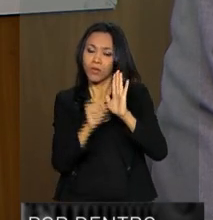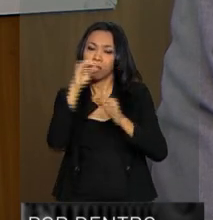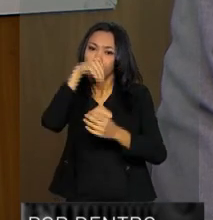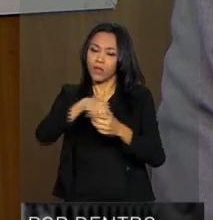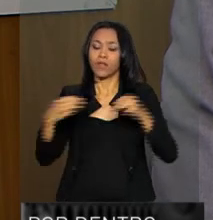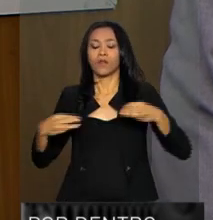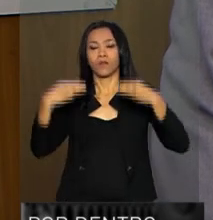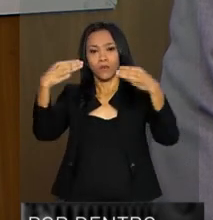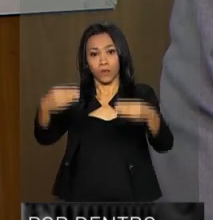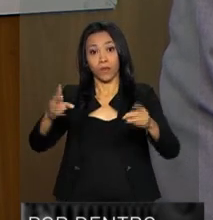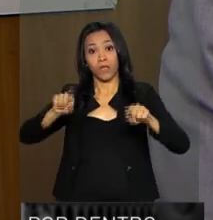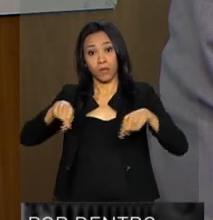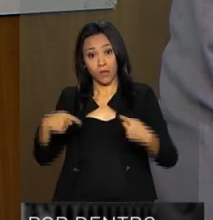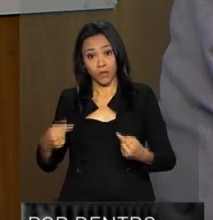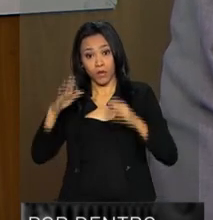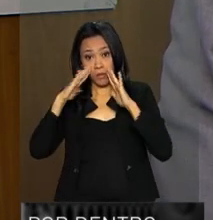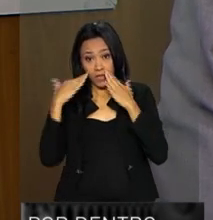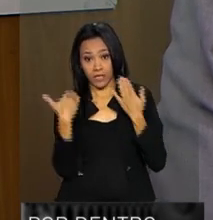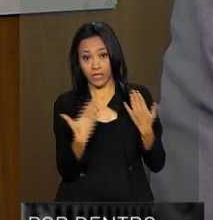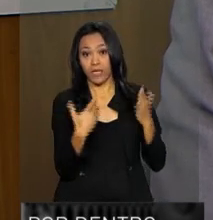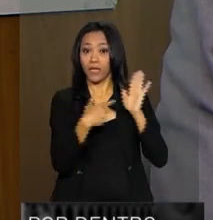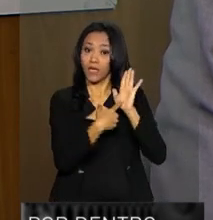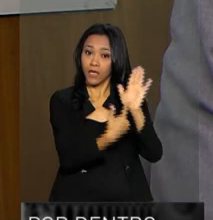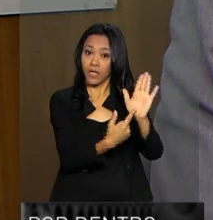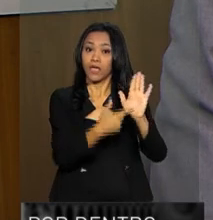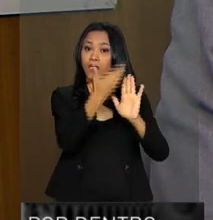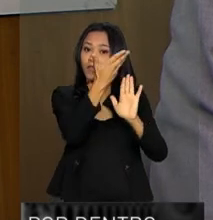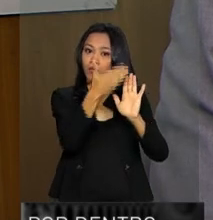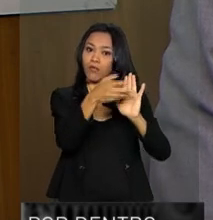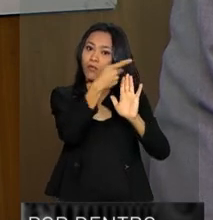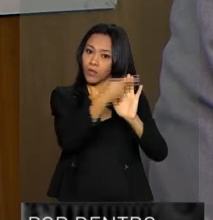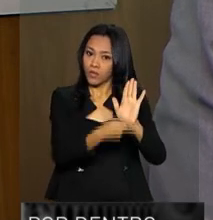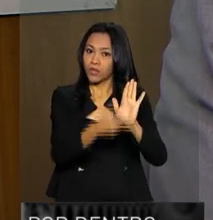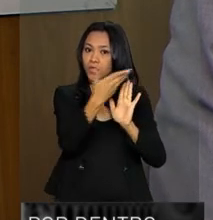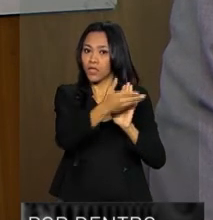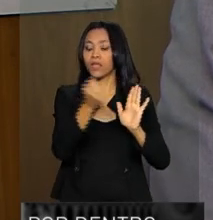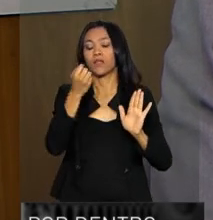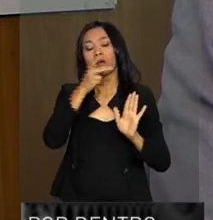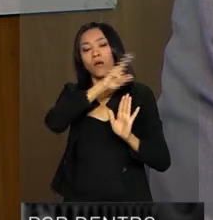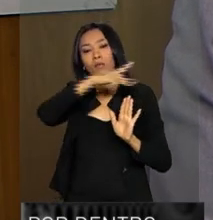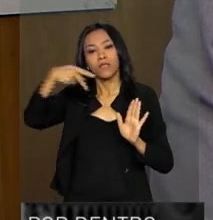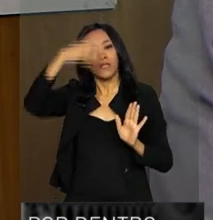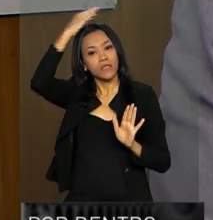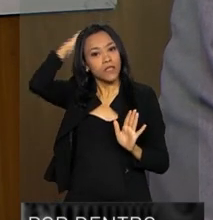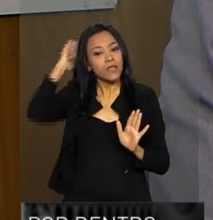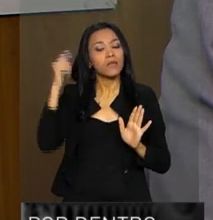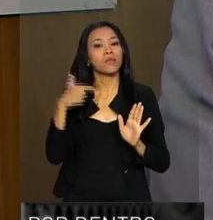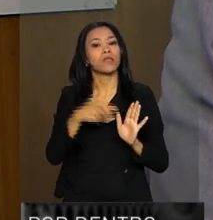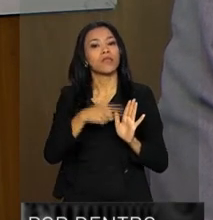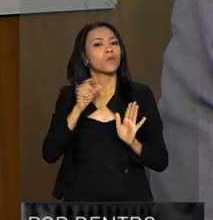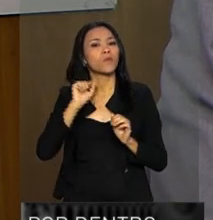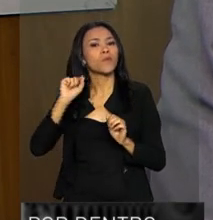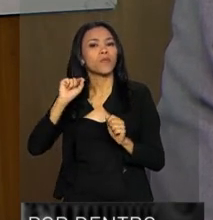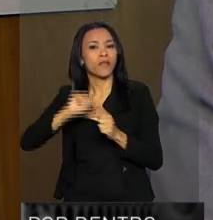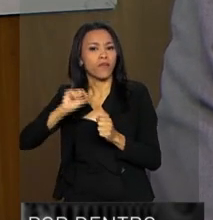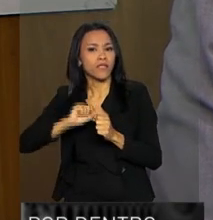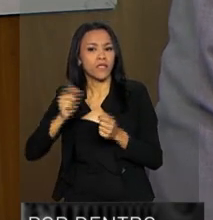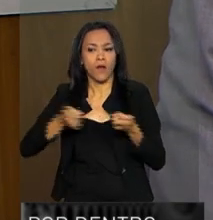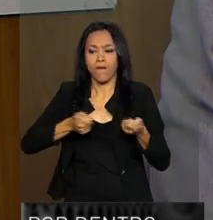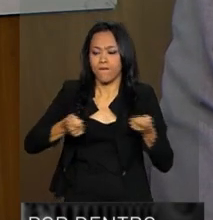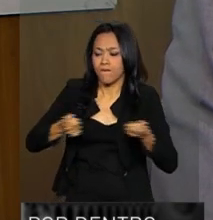presidente michel temer que foi integralmente acolhido então nós estamos terminando o ano com uma boa